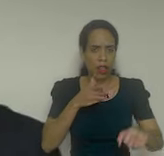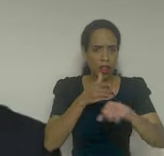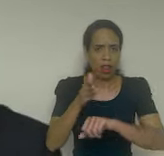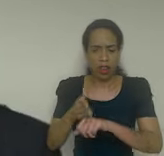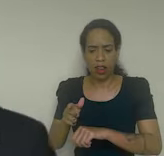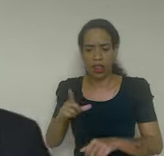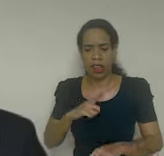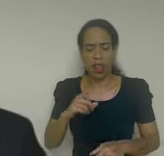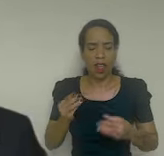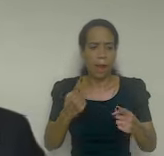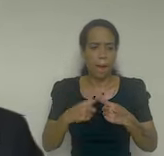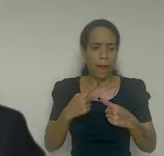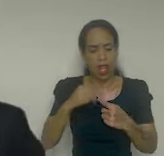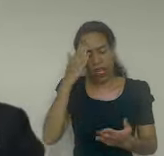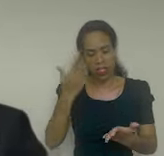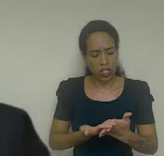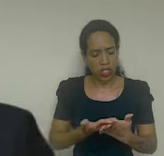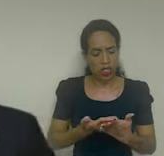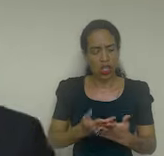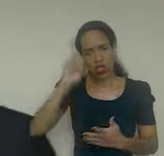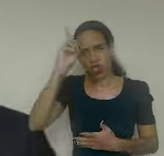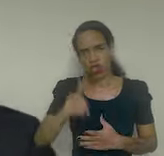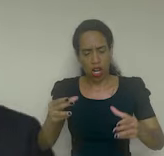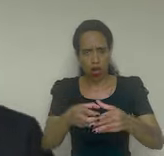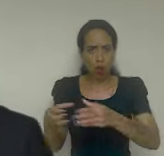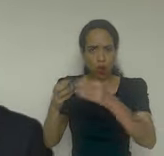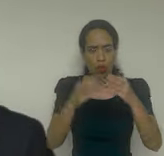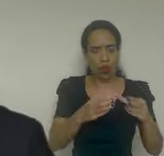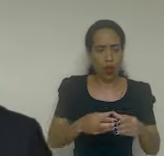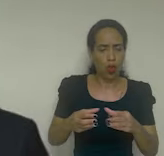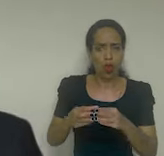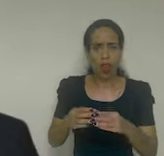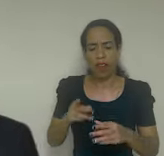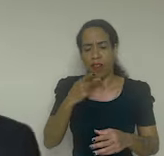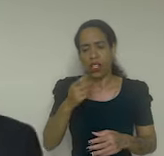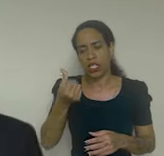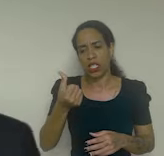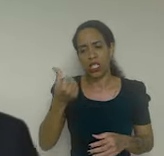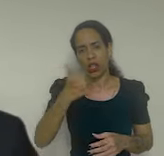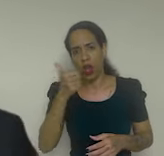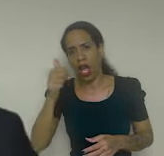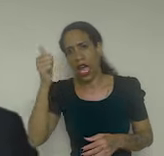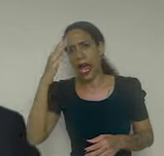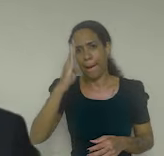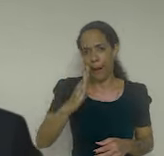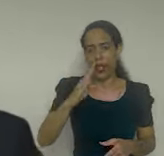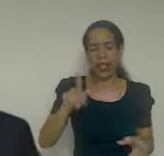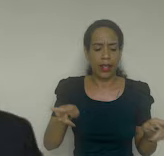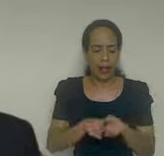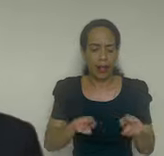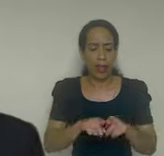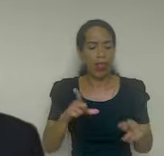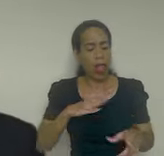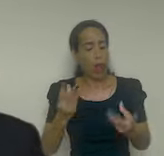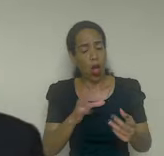abordaram a reforma, né? Porque eu acredito que na parte do direito coletivo também, a Aline falou agora há pouco, né, do 611A e B, né, ela também tem